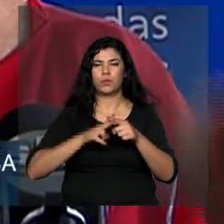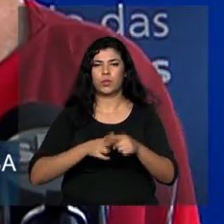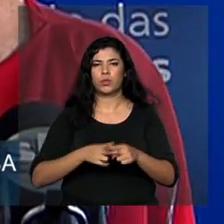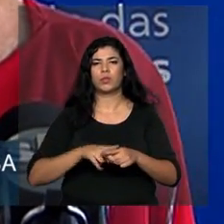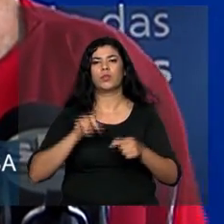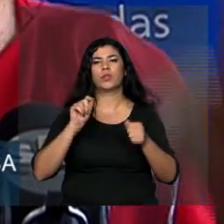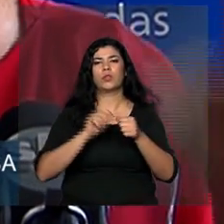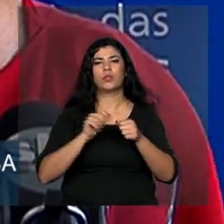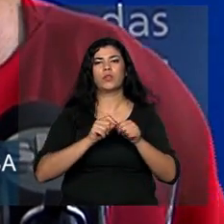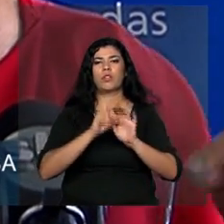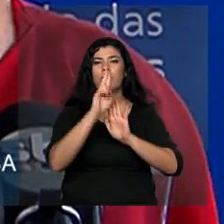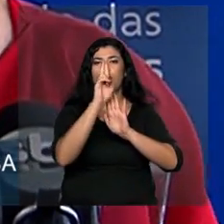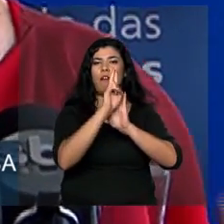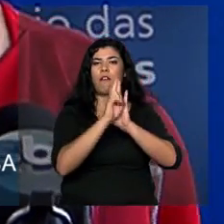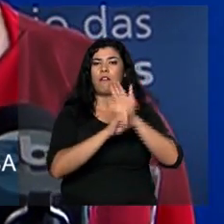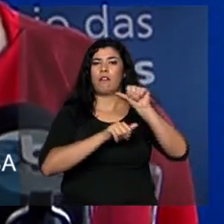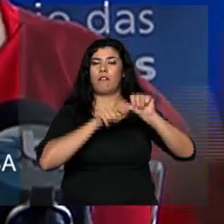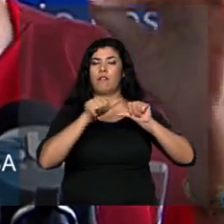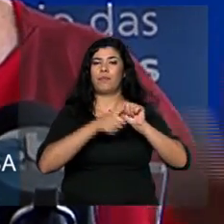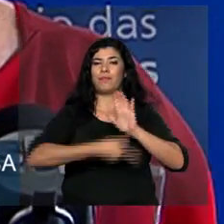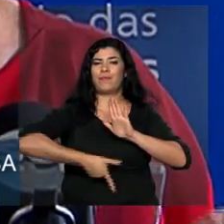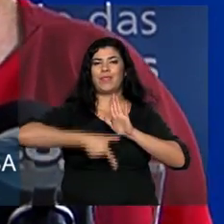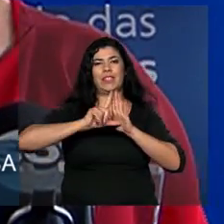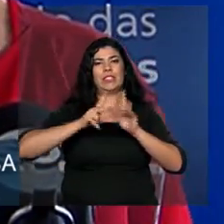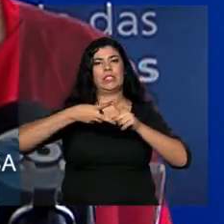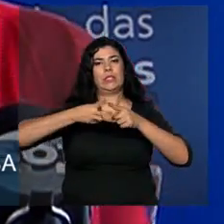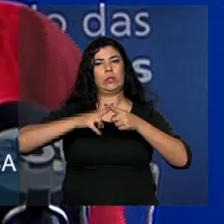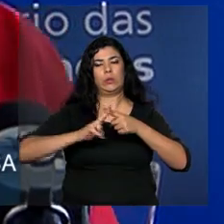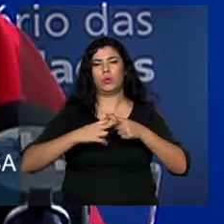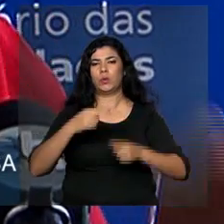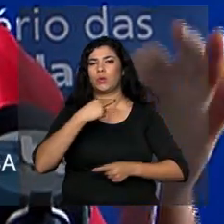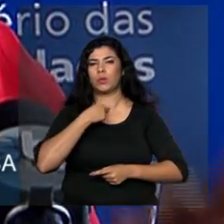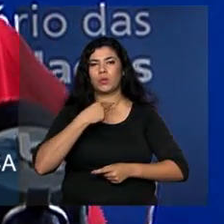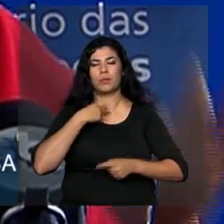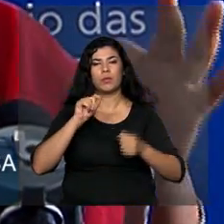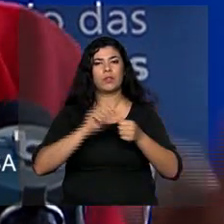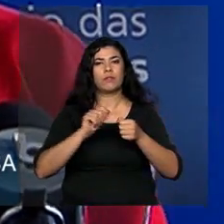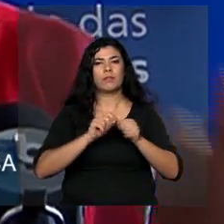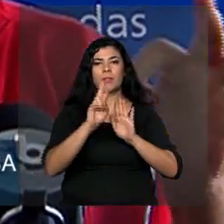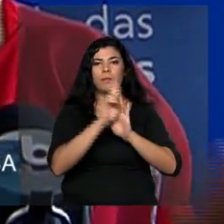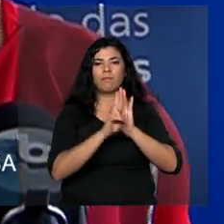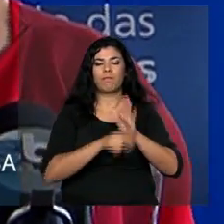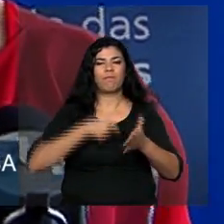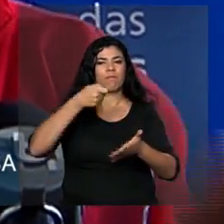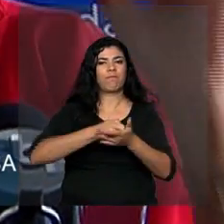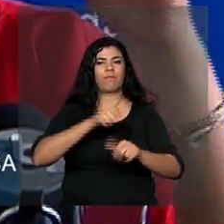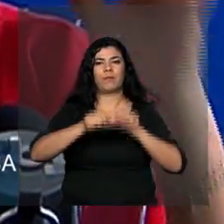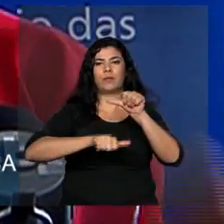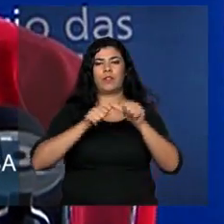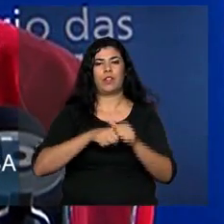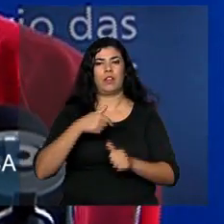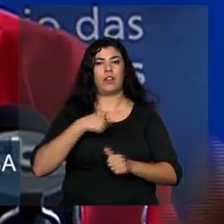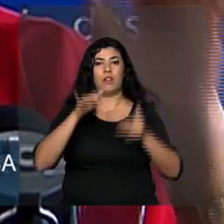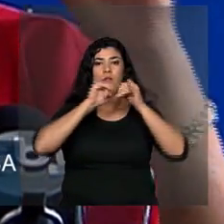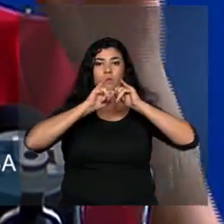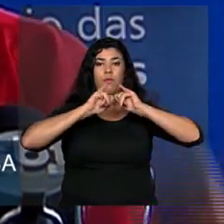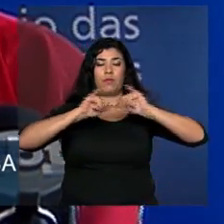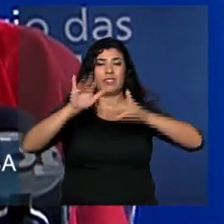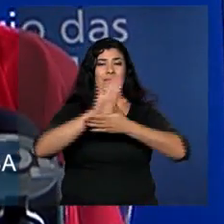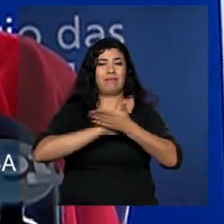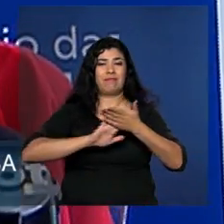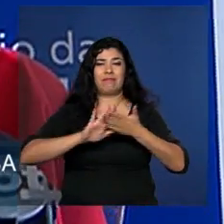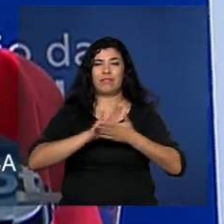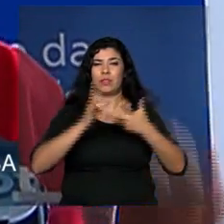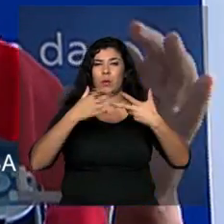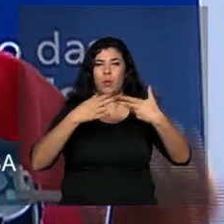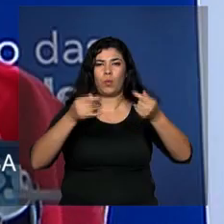várias reformas. Antes dos ajustes, eu não farei. Eu repito, eu não anuncio coisas que eu vou